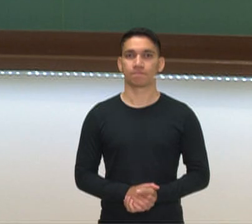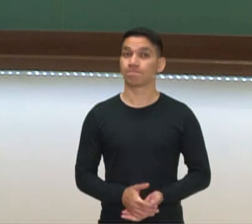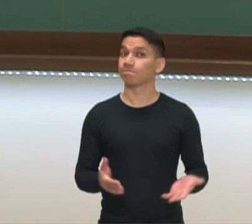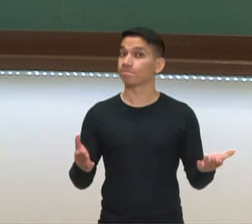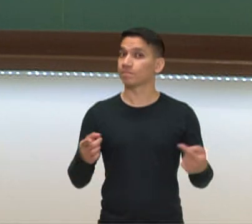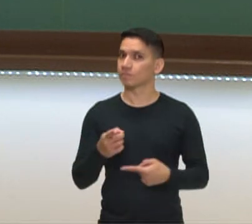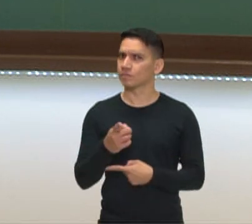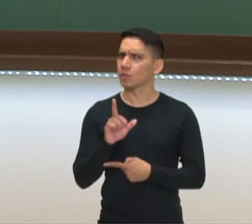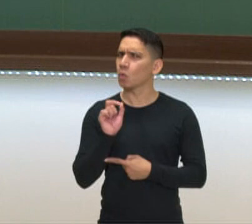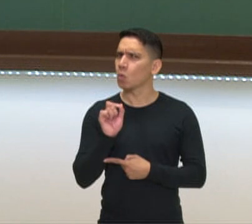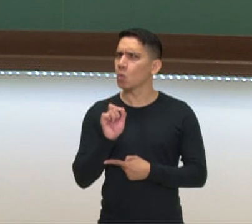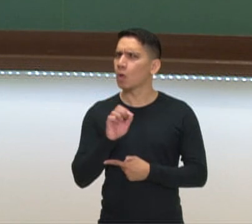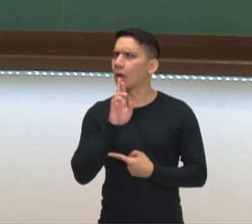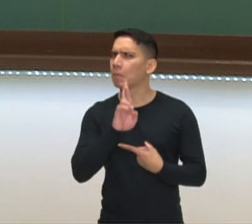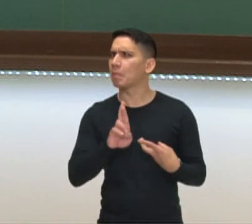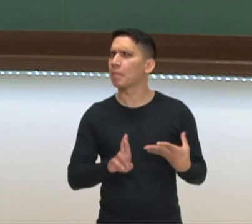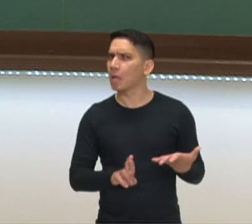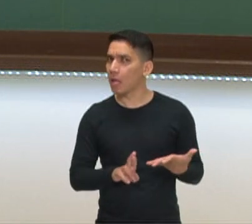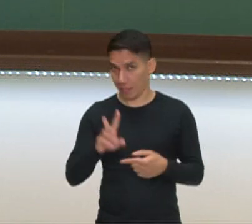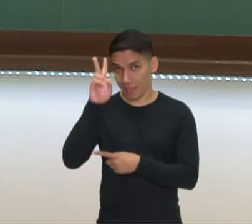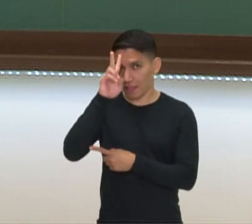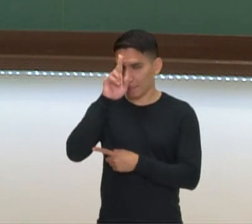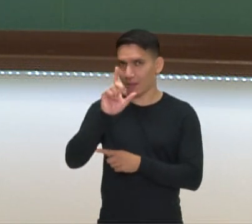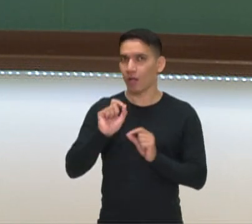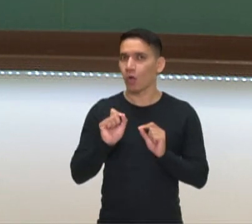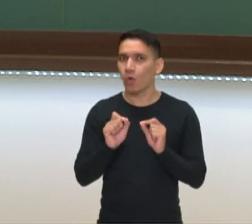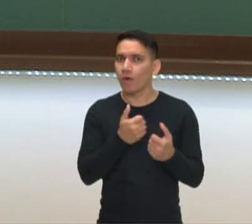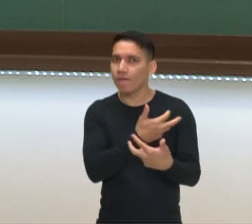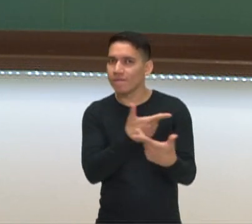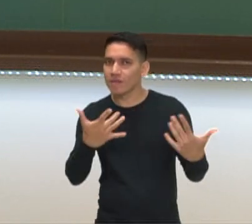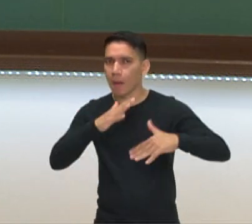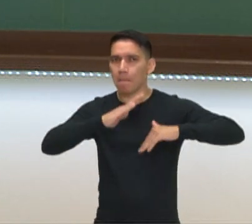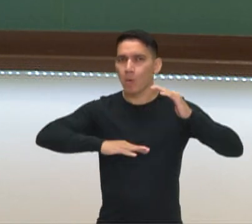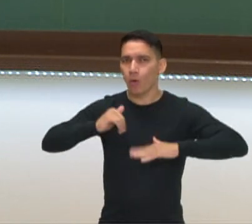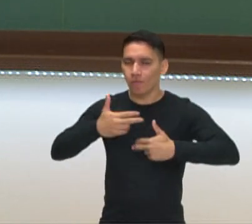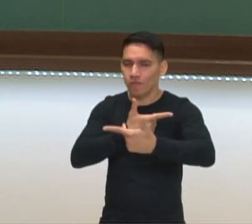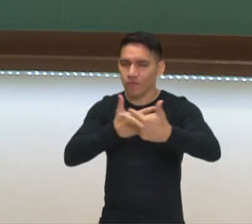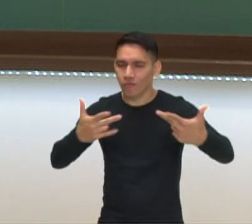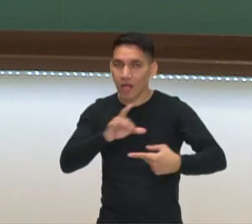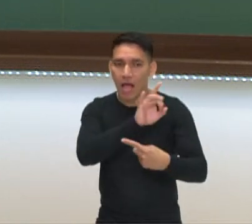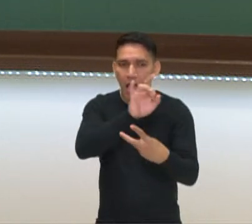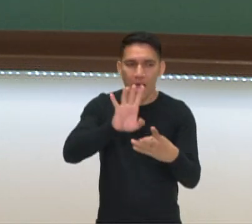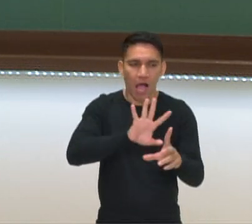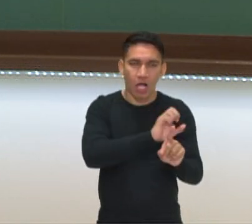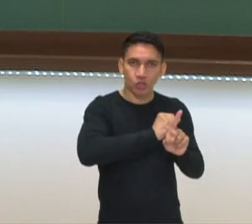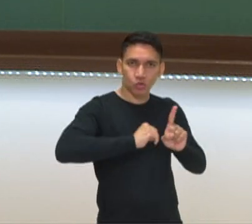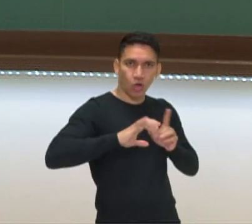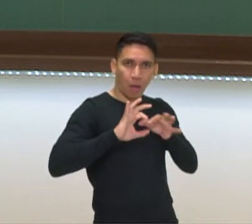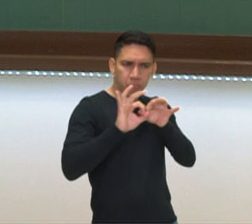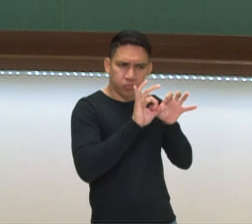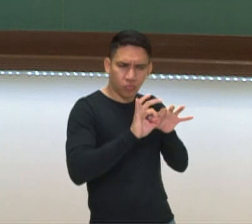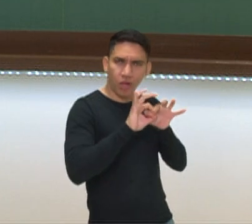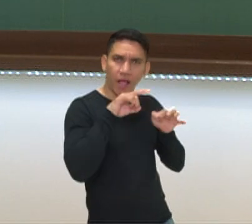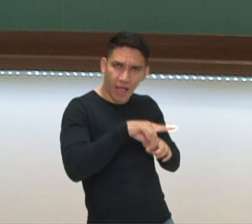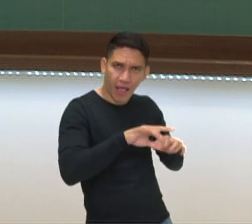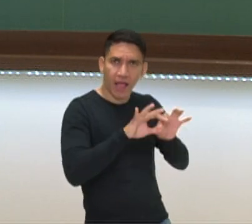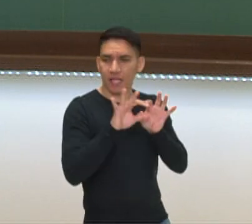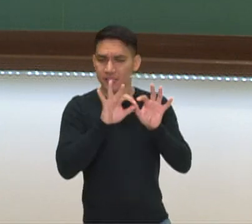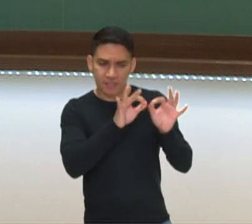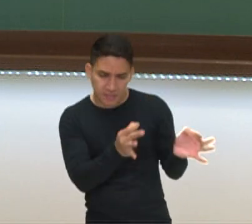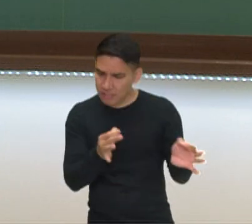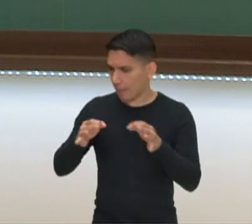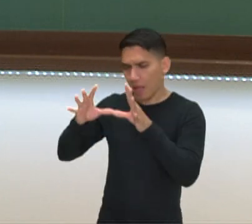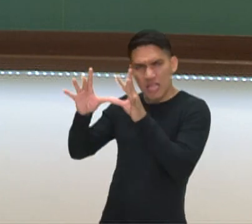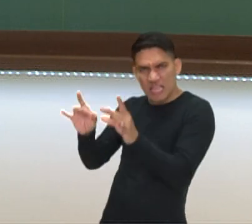E aí, o que vocês responderam? Lembraram de profissões em cada uma dessas sociedades, nas mais simples e nas mais